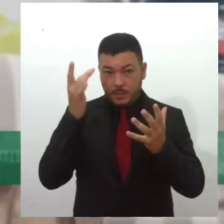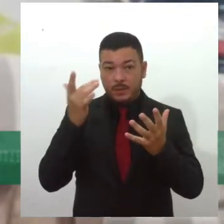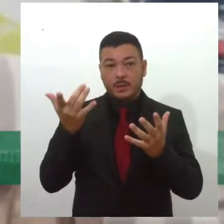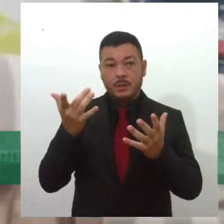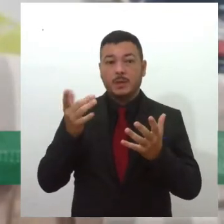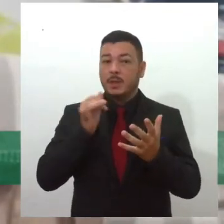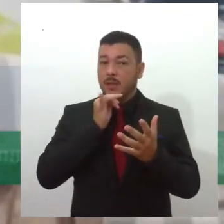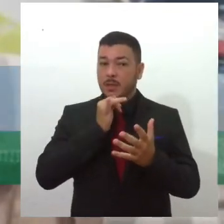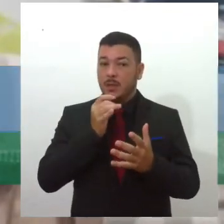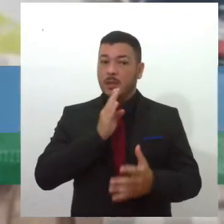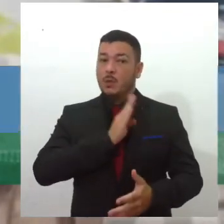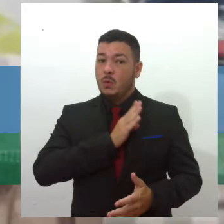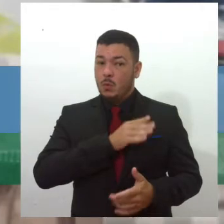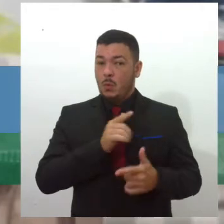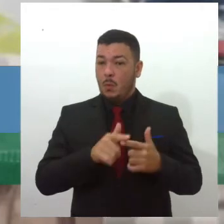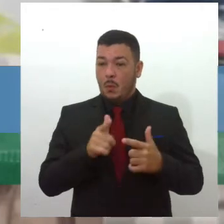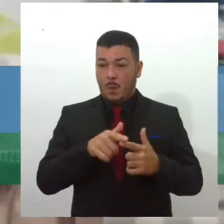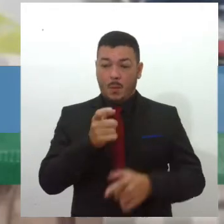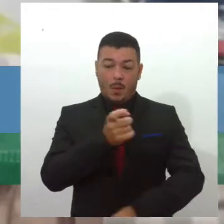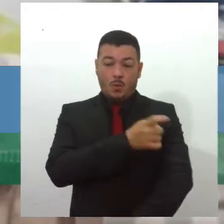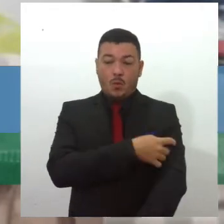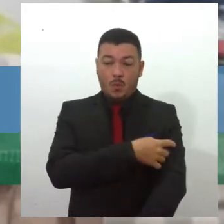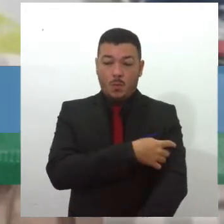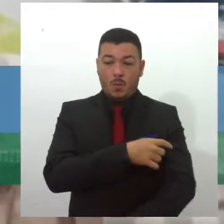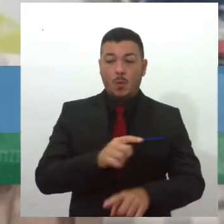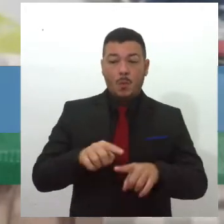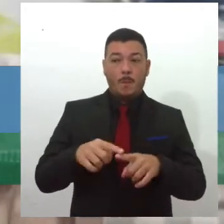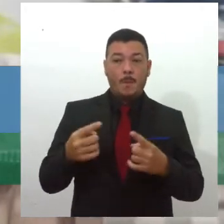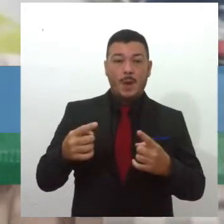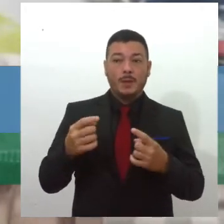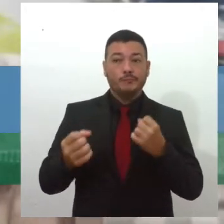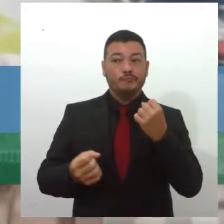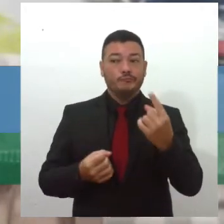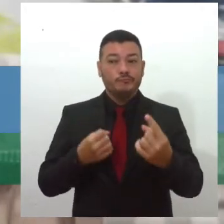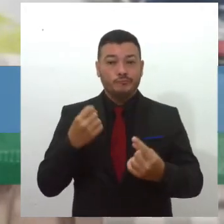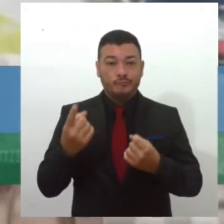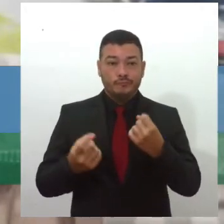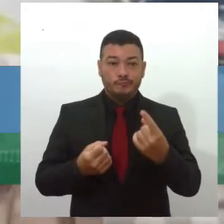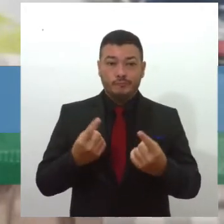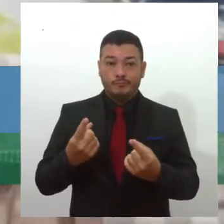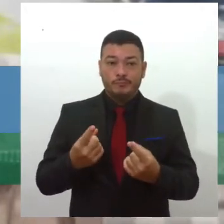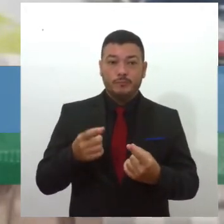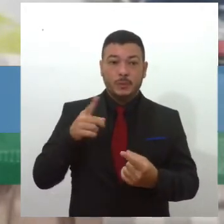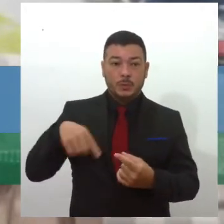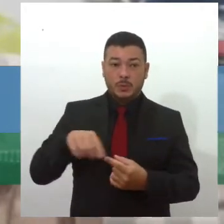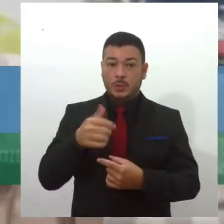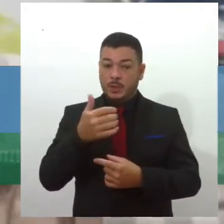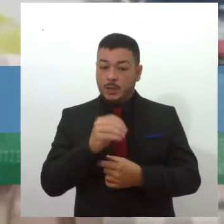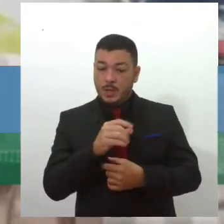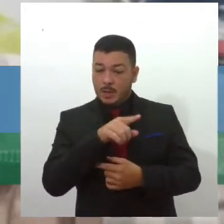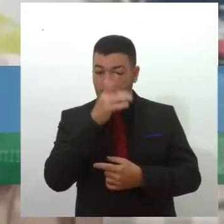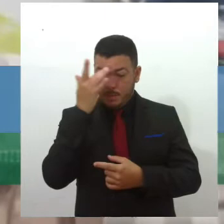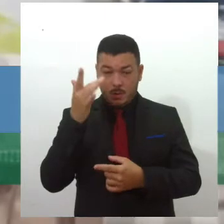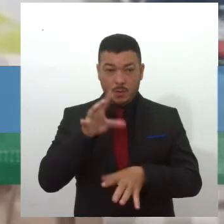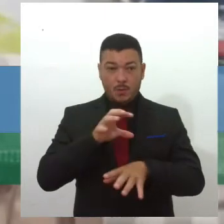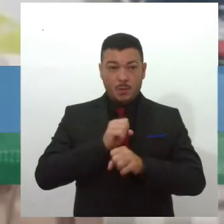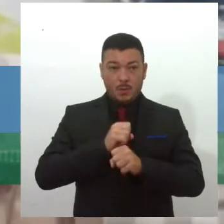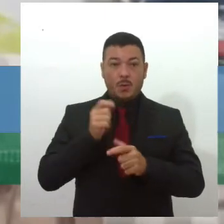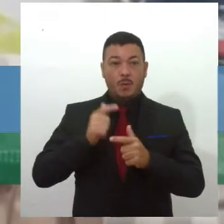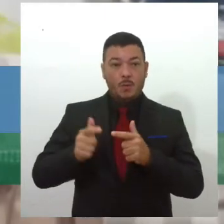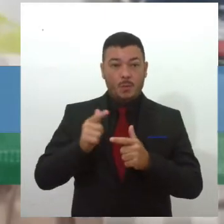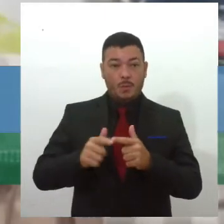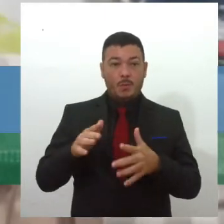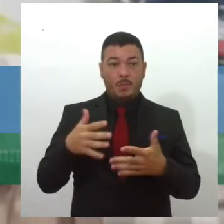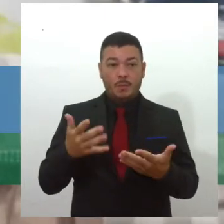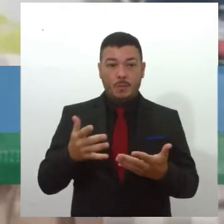de miocardite quando a pessoa toma a vacina da Pfizer. E 10% das pessoas que têm Covid manifestam miocardite. Ou seja, a